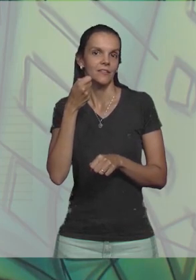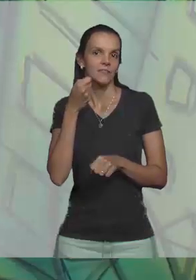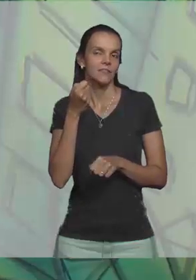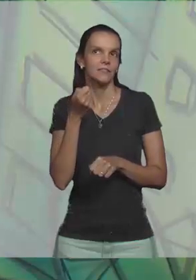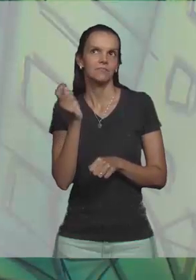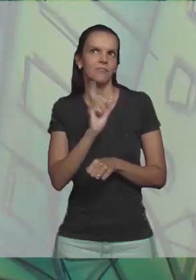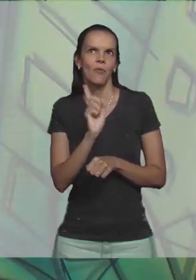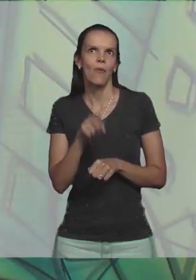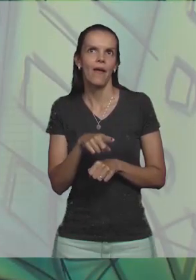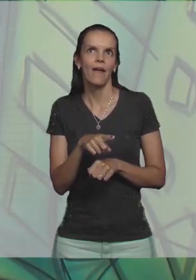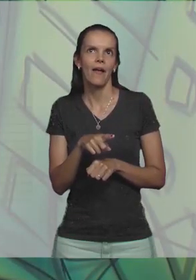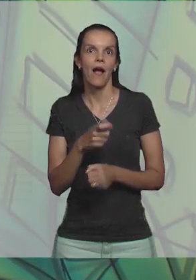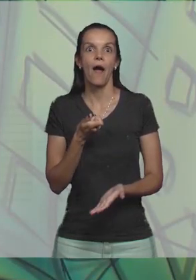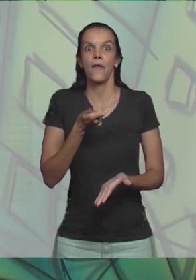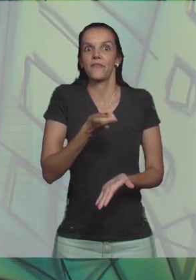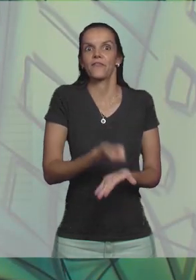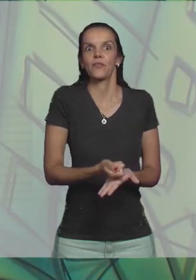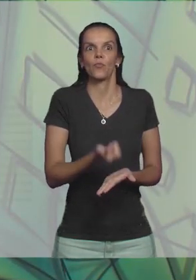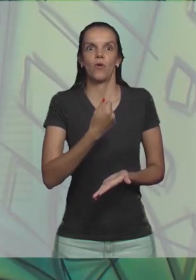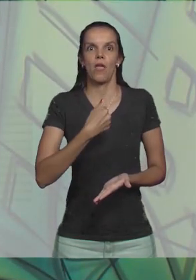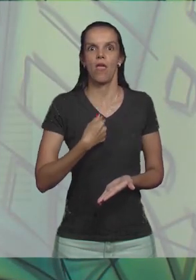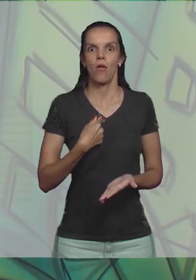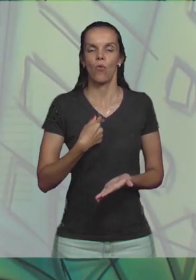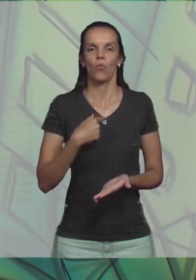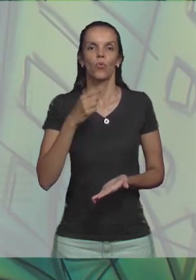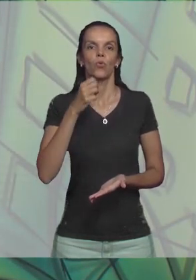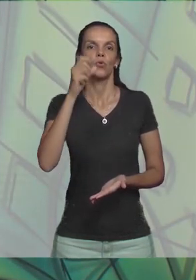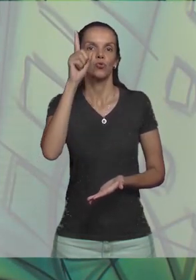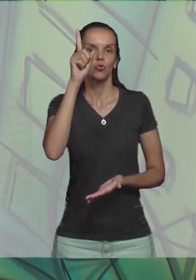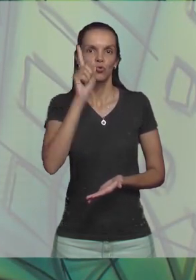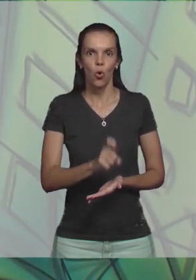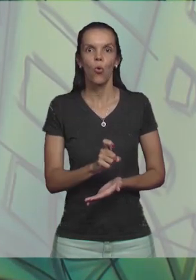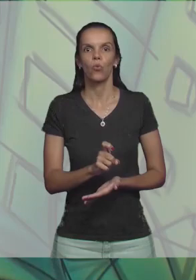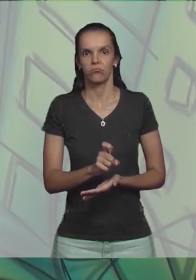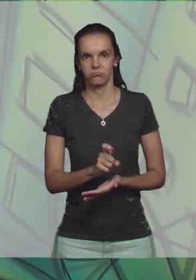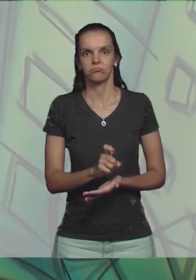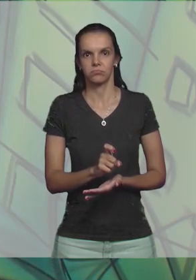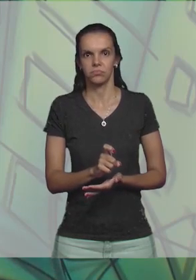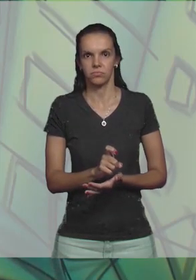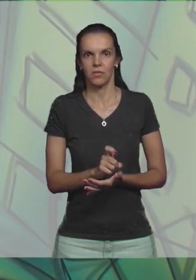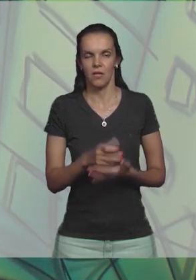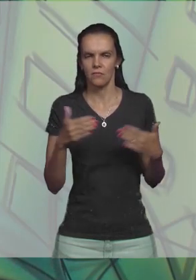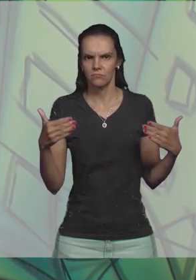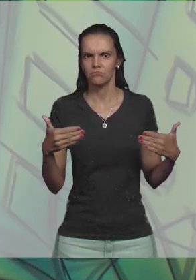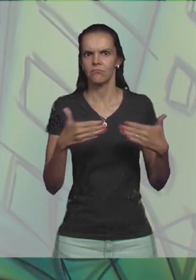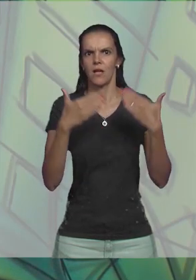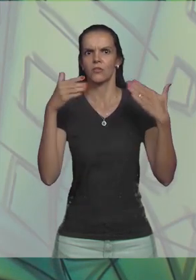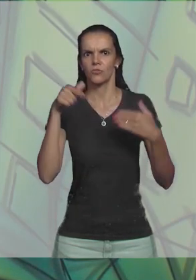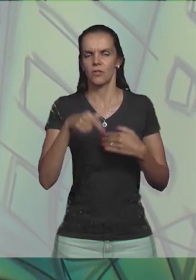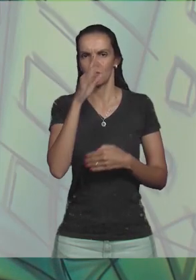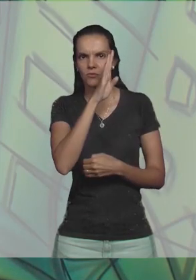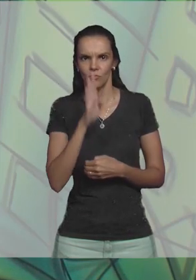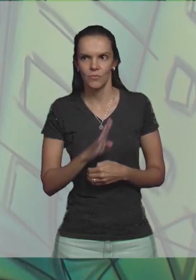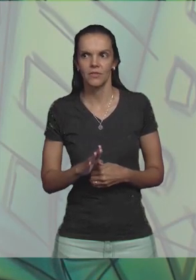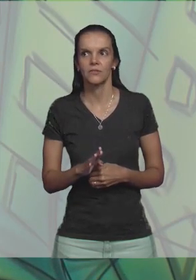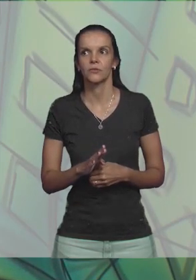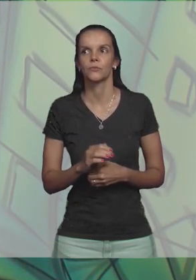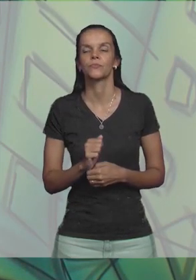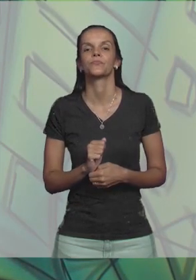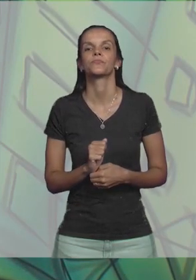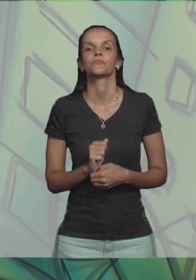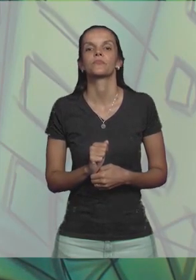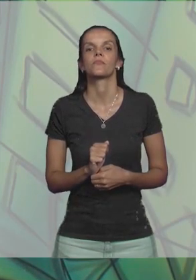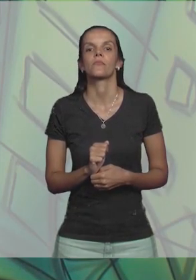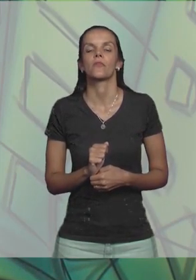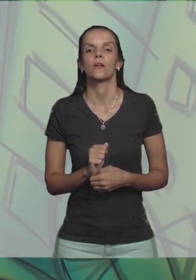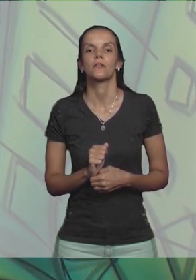Ninguém se afirma por acaso, né? A afirmação no Brasil, ela vem muito através de um embate. Então, a partir do momento